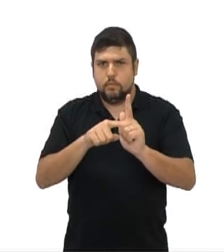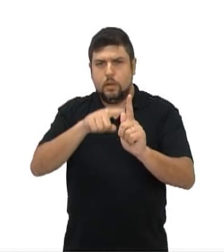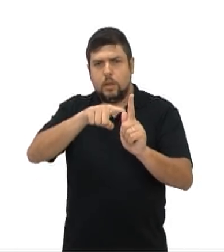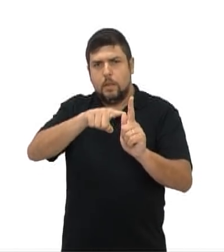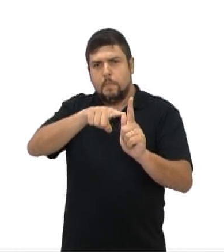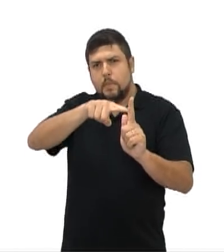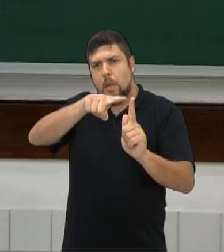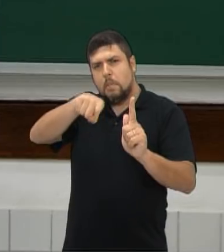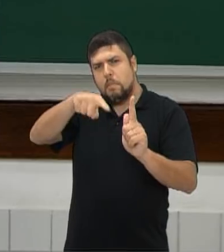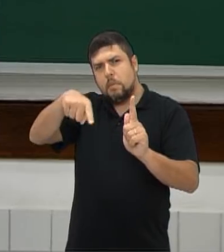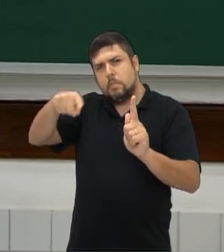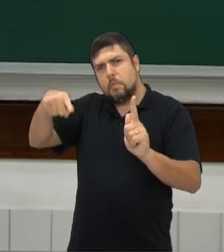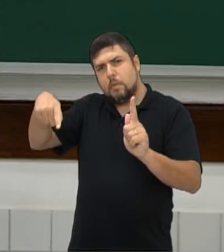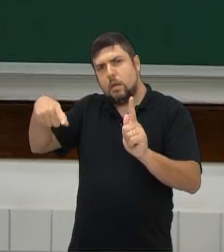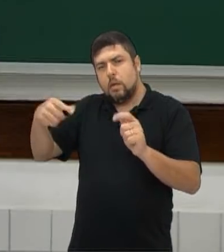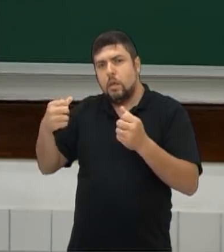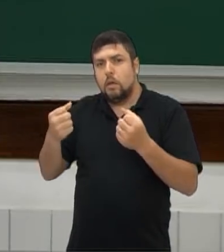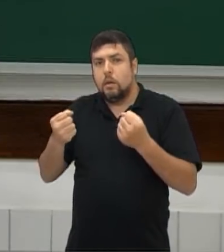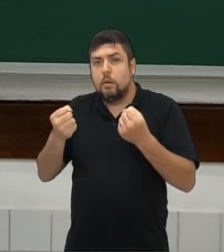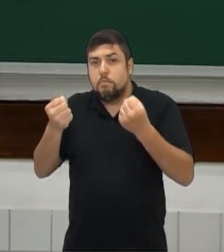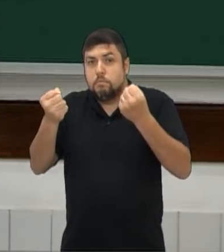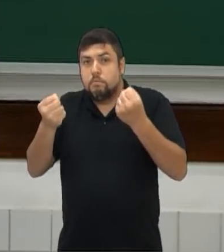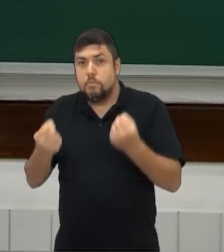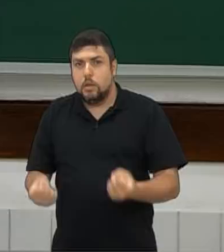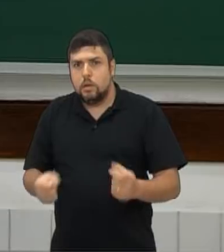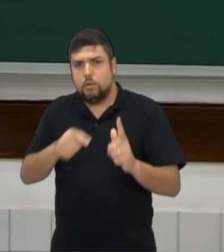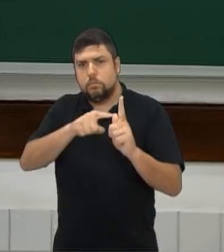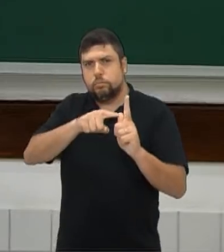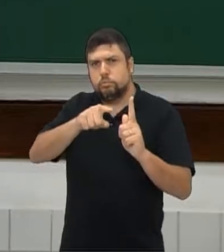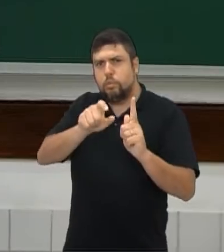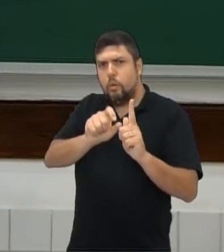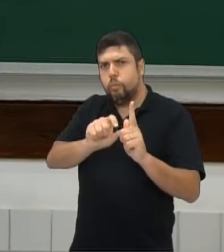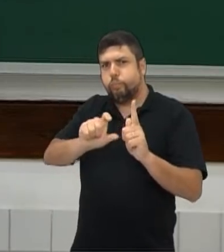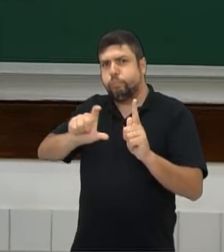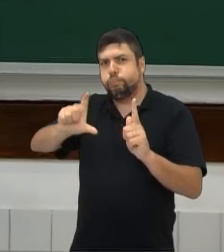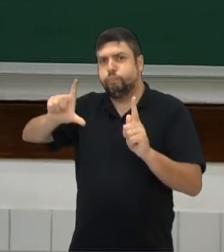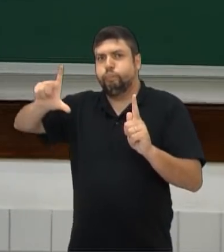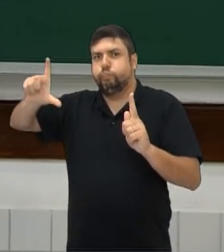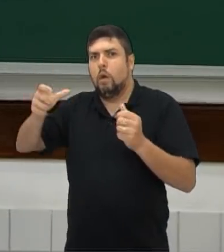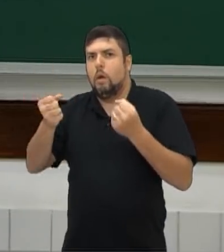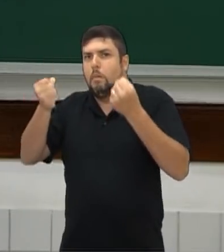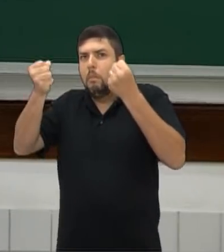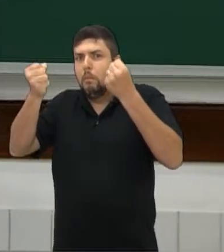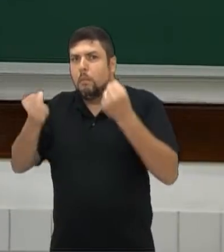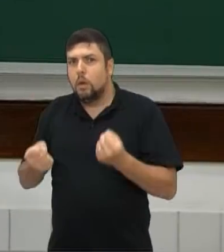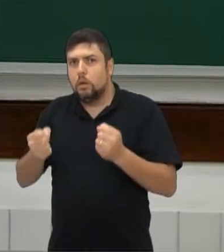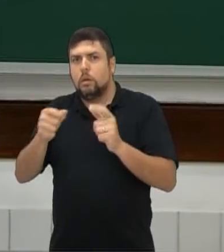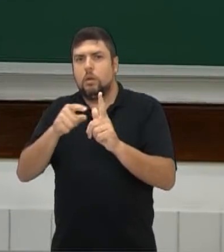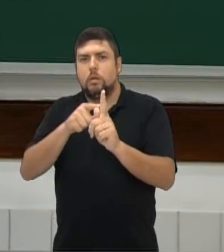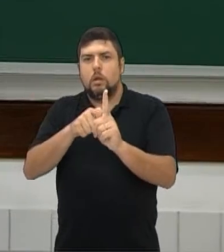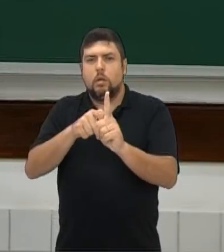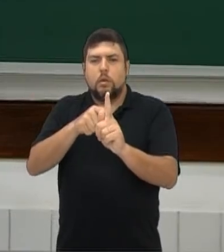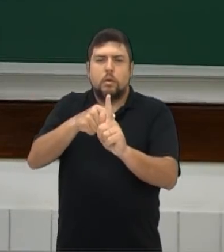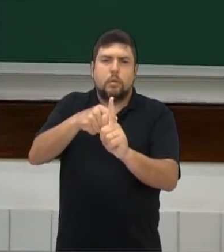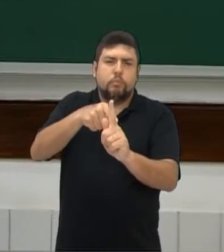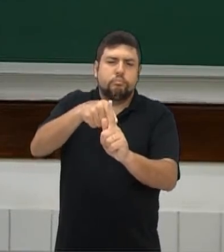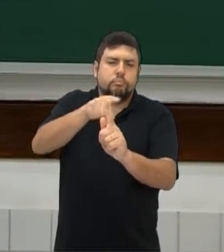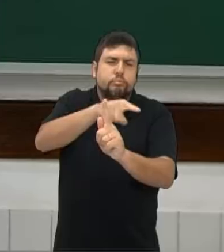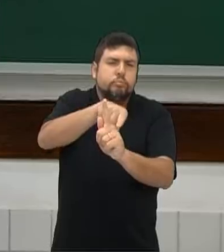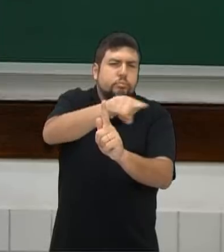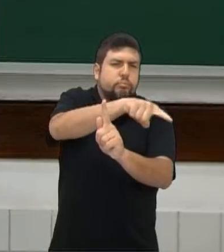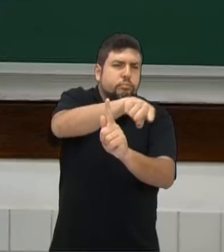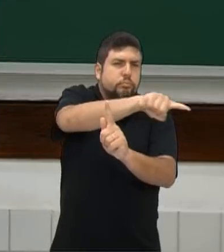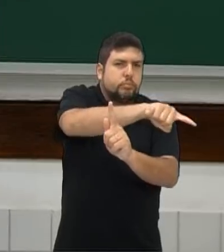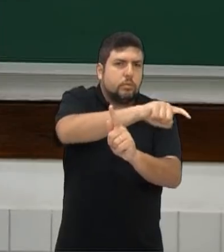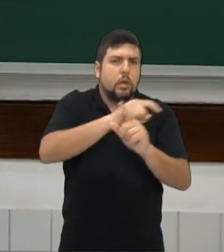unidade padrão a gente tem o quê? Unidades que são maiores que esse padrão, que então a gente chama de múltiplos, e unidades